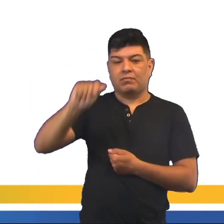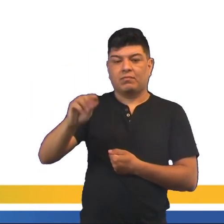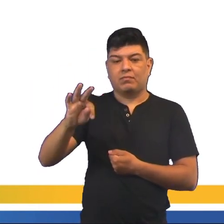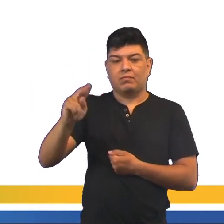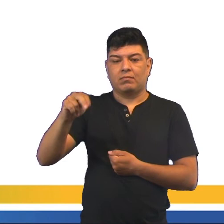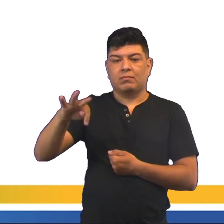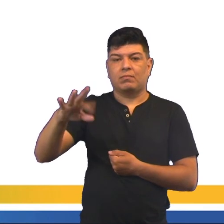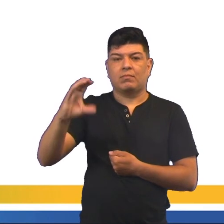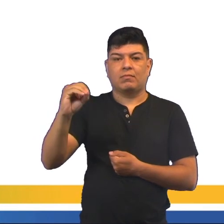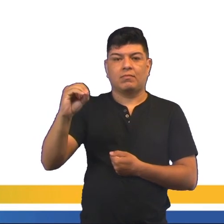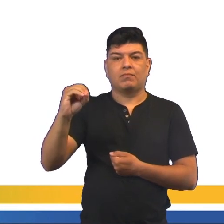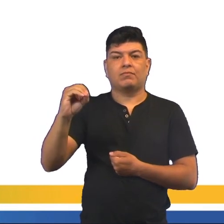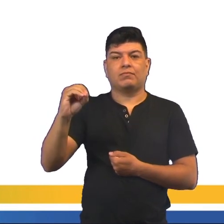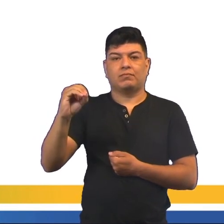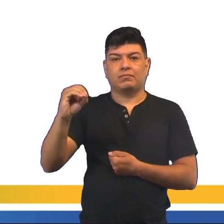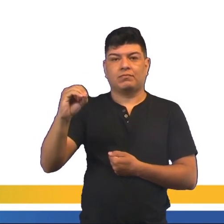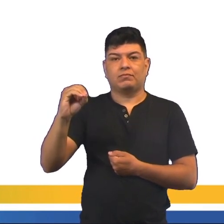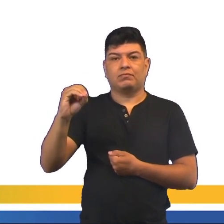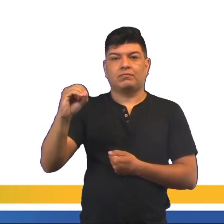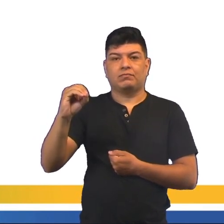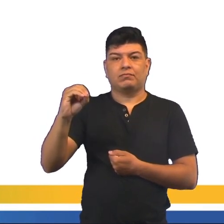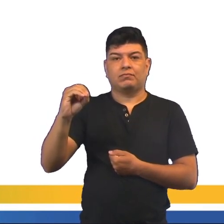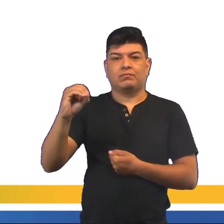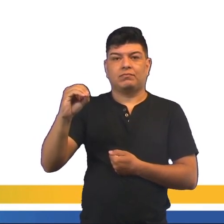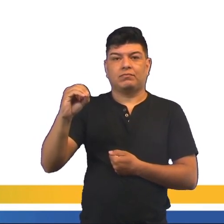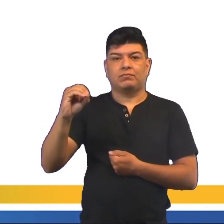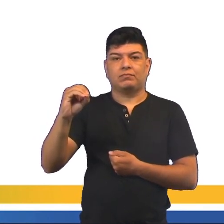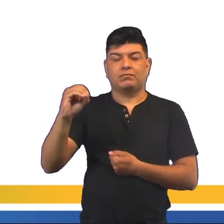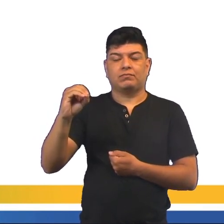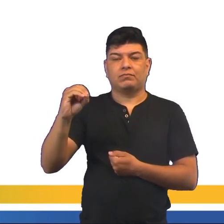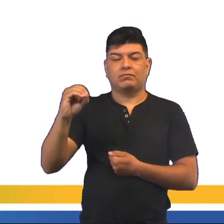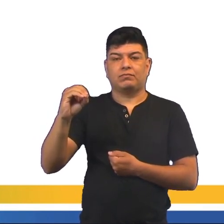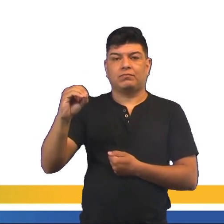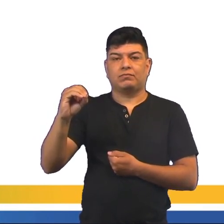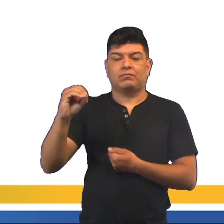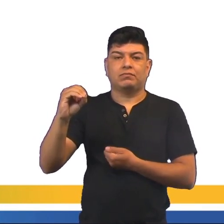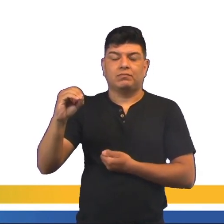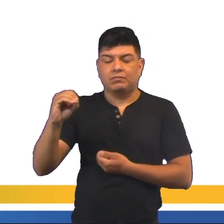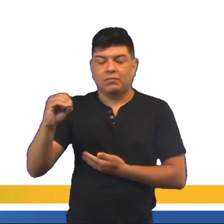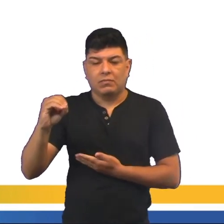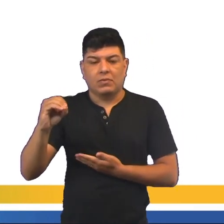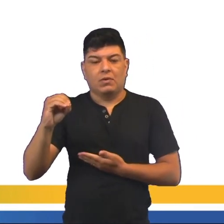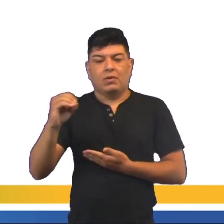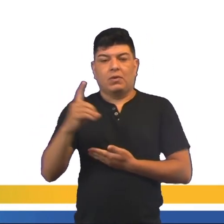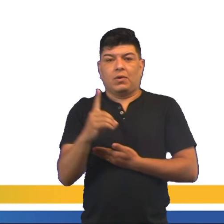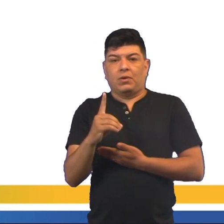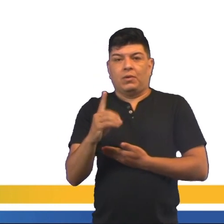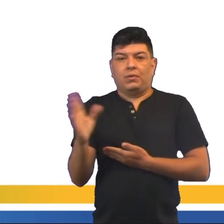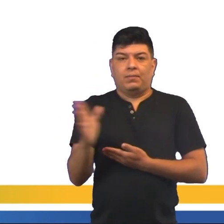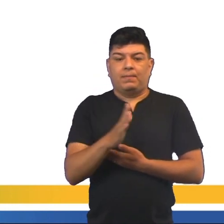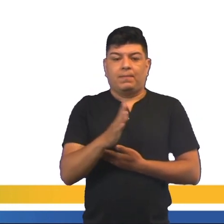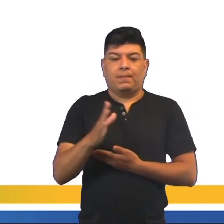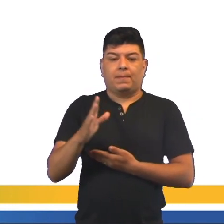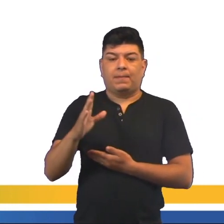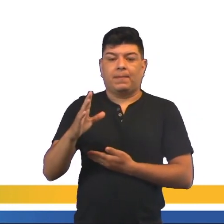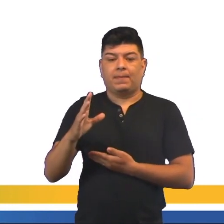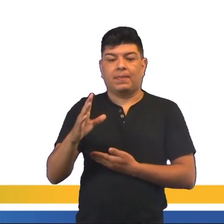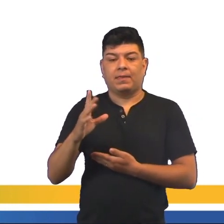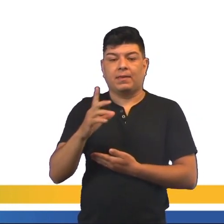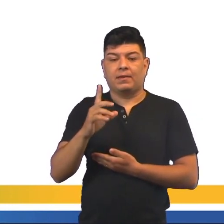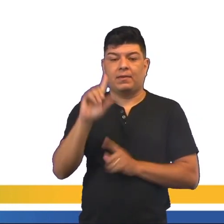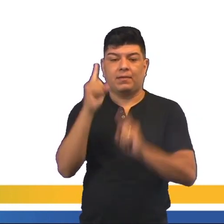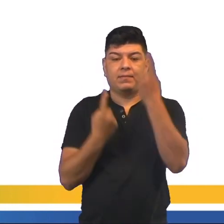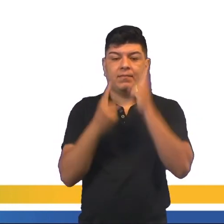no Andes peruano e sua foz no Oceano Atlântico? E por último, letra D, ou localiza-se